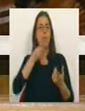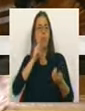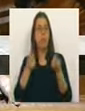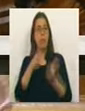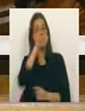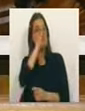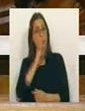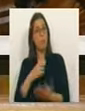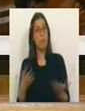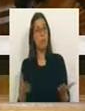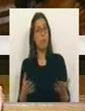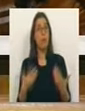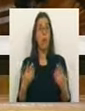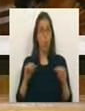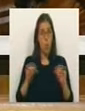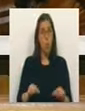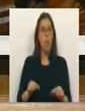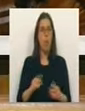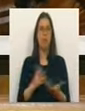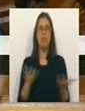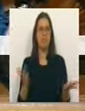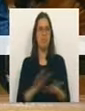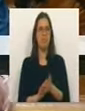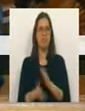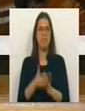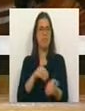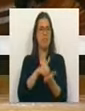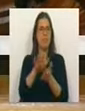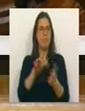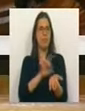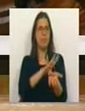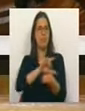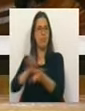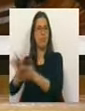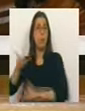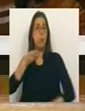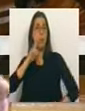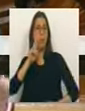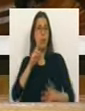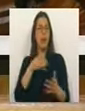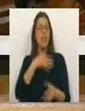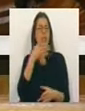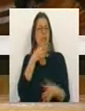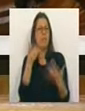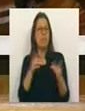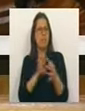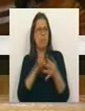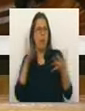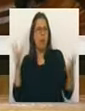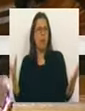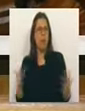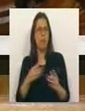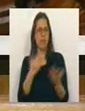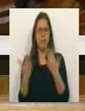dirigentes do Ministério, hoje descartam-se, exoneram-se e demitem-se dirigentes com justificações despedoradas